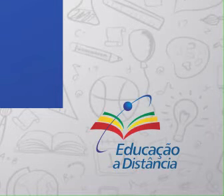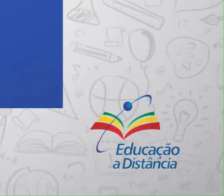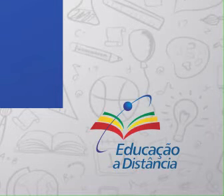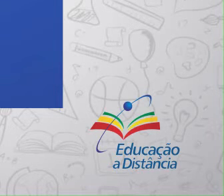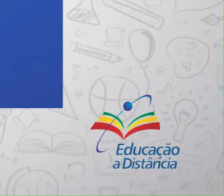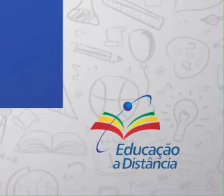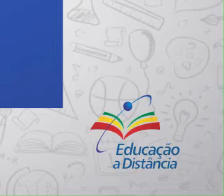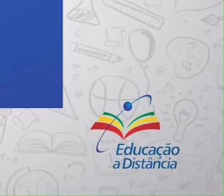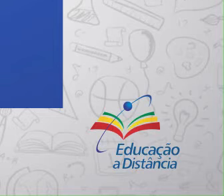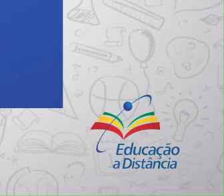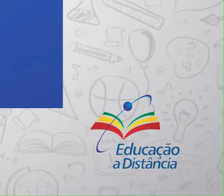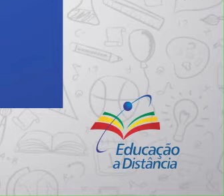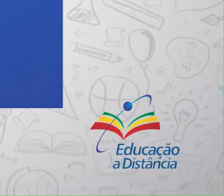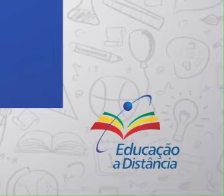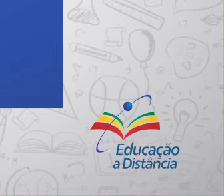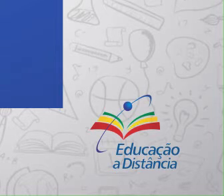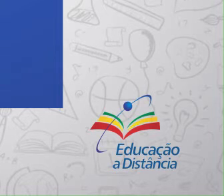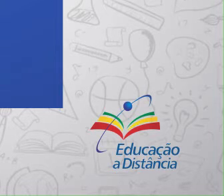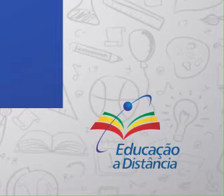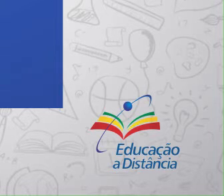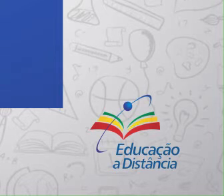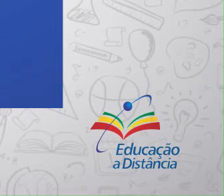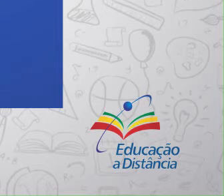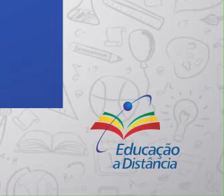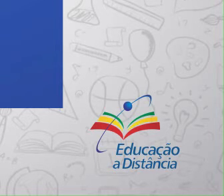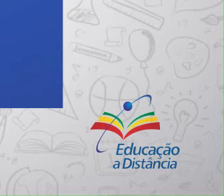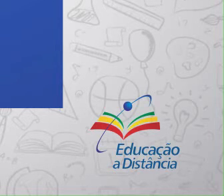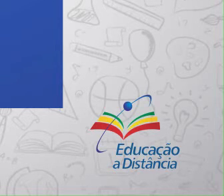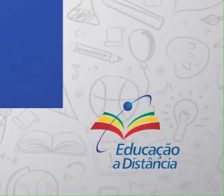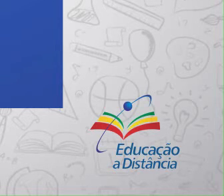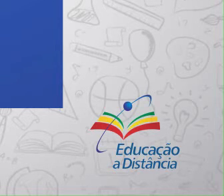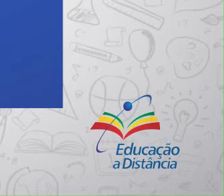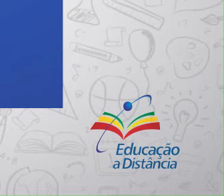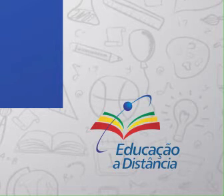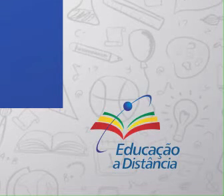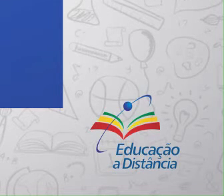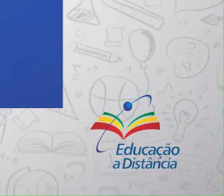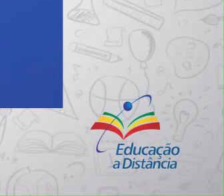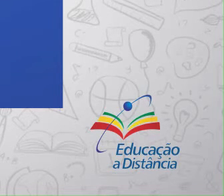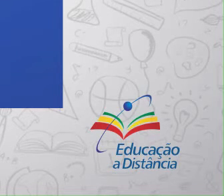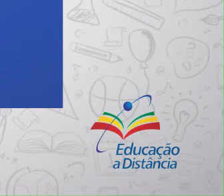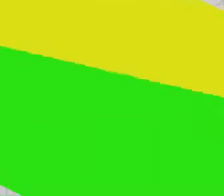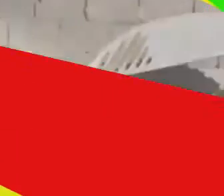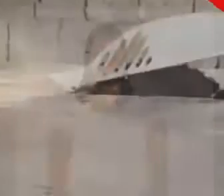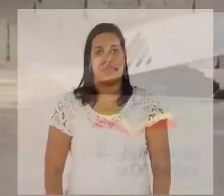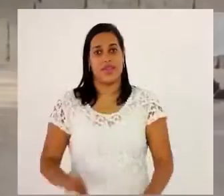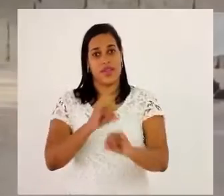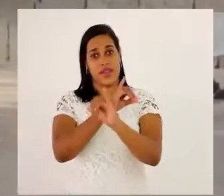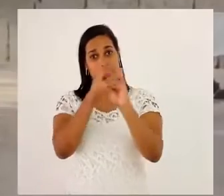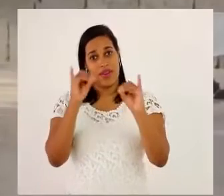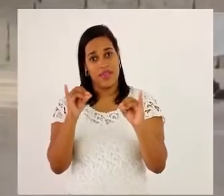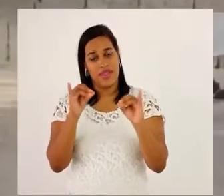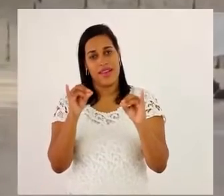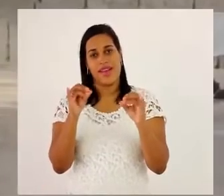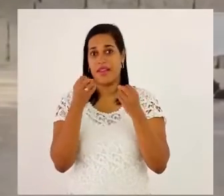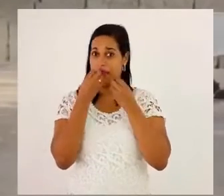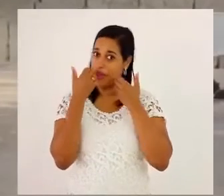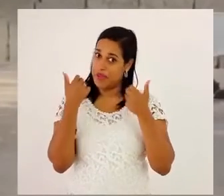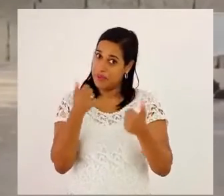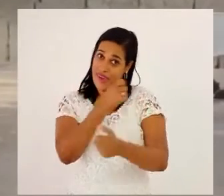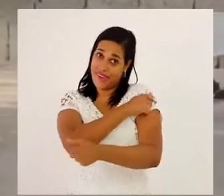preventivas e corretivas para a promoção da higiene e organização do ambiente de trabalho. Olá, cursistas, tudo